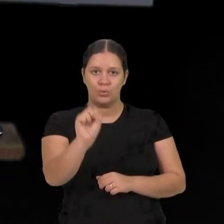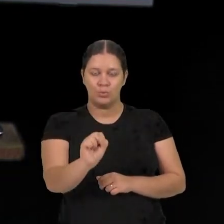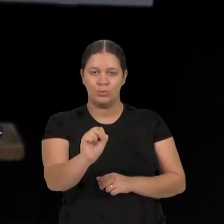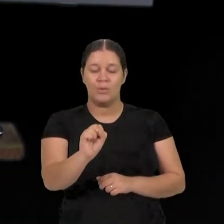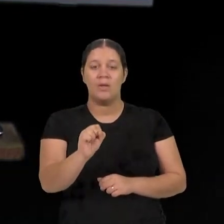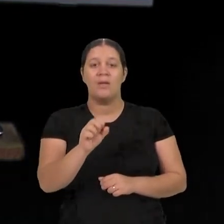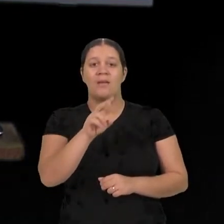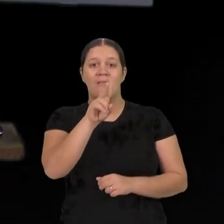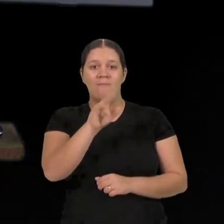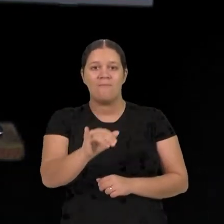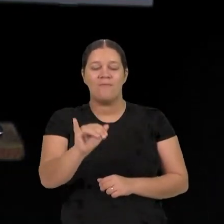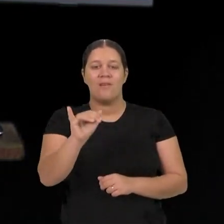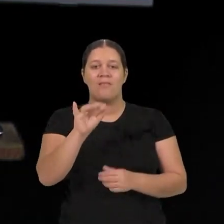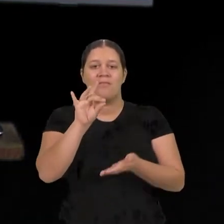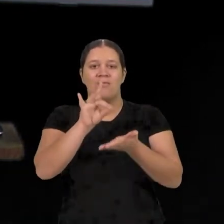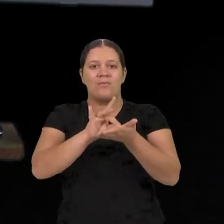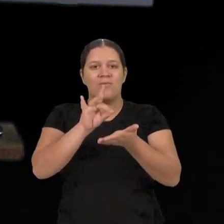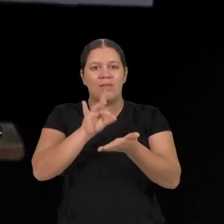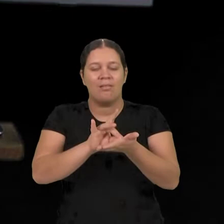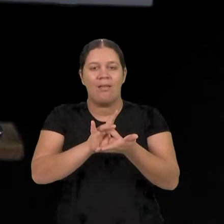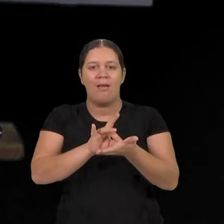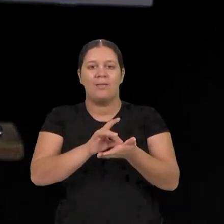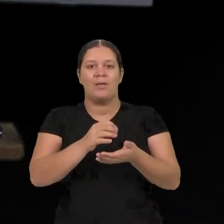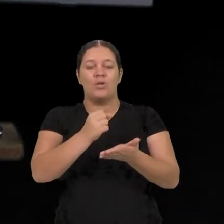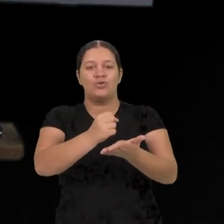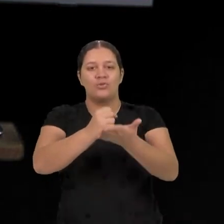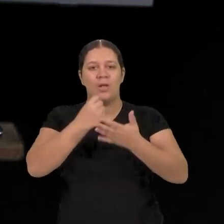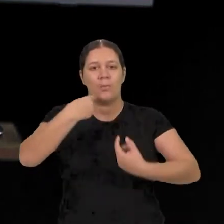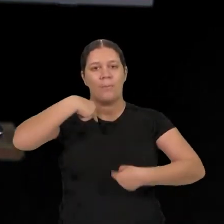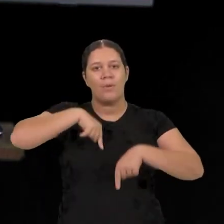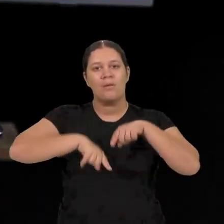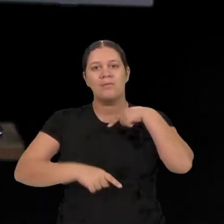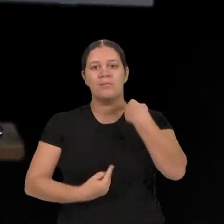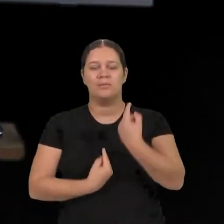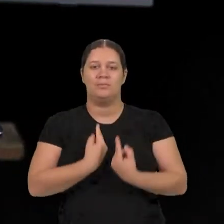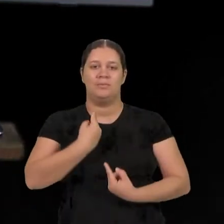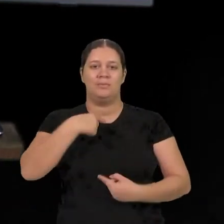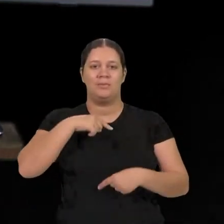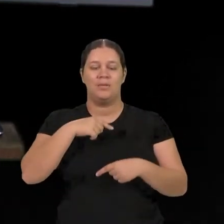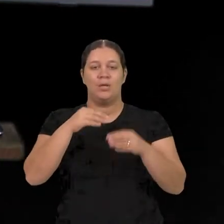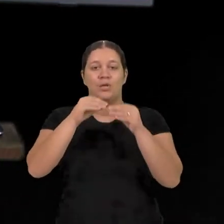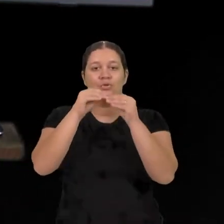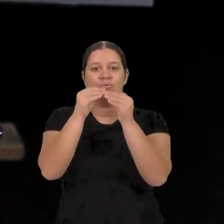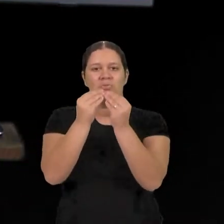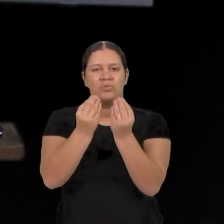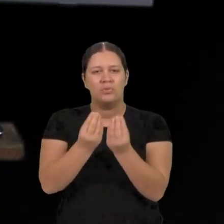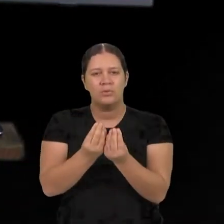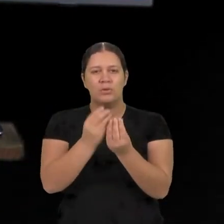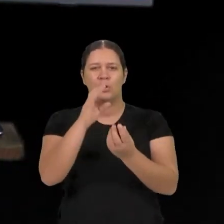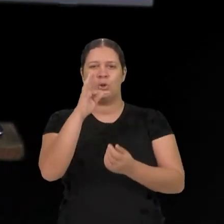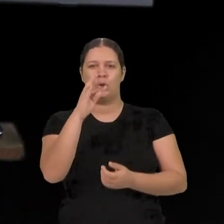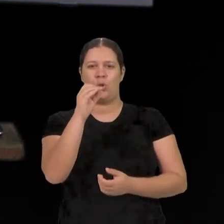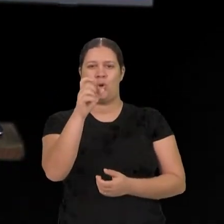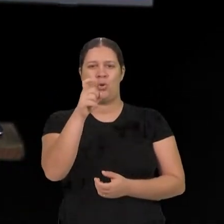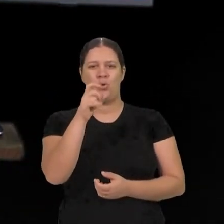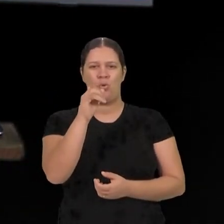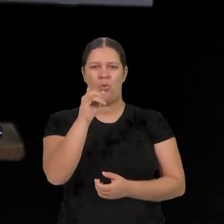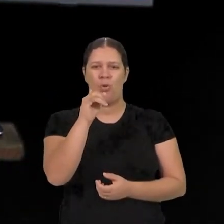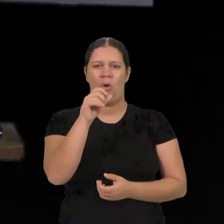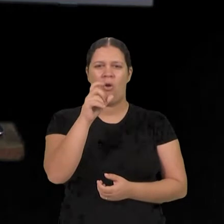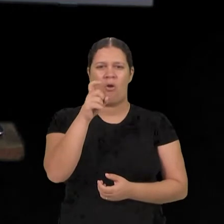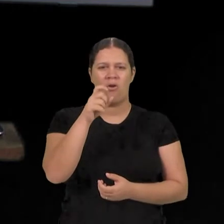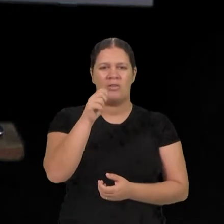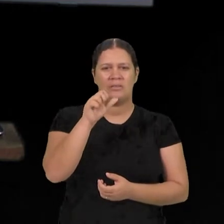atuar especialmente no metabolismo, tá? De substâncias tóxicas. Beleza? Então